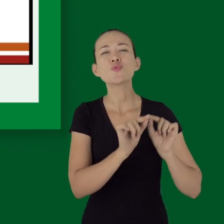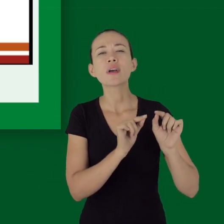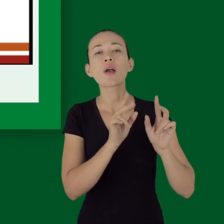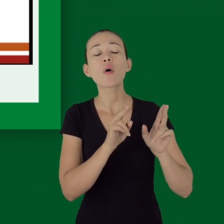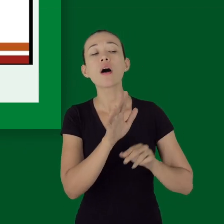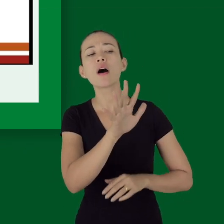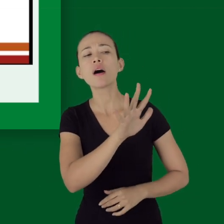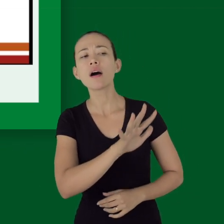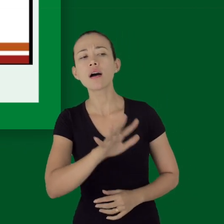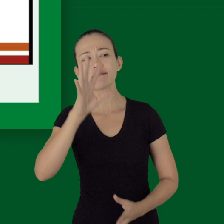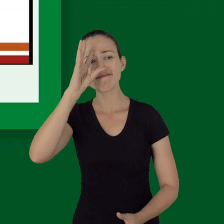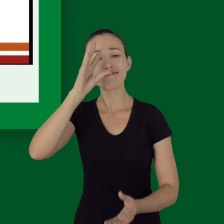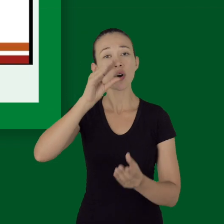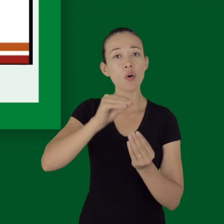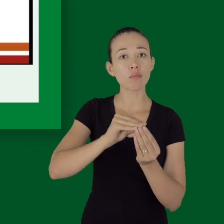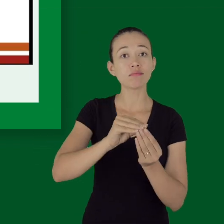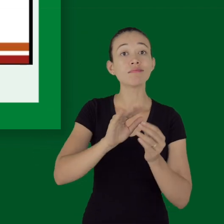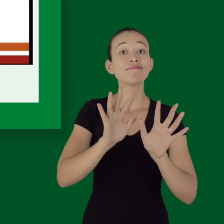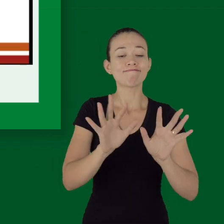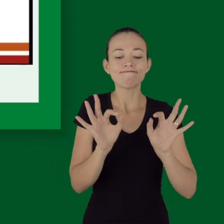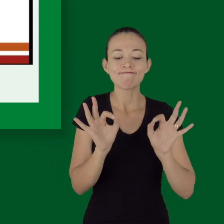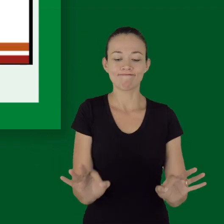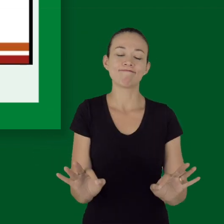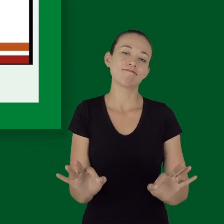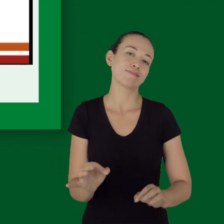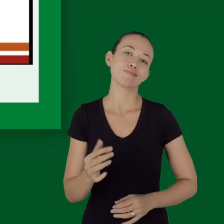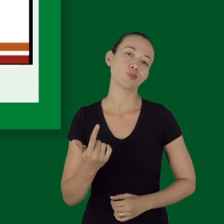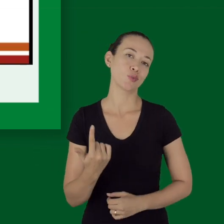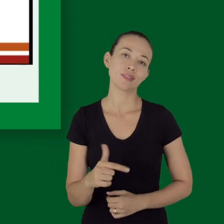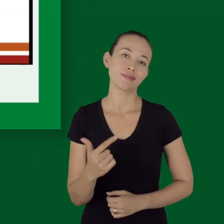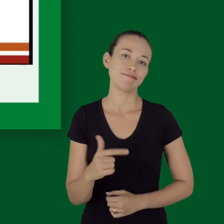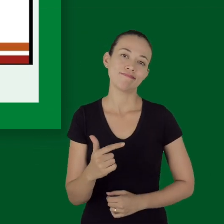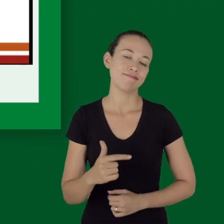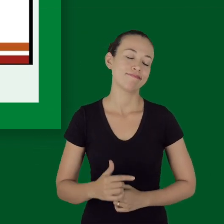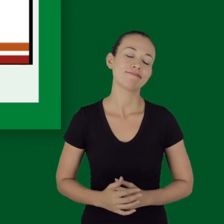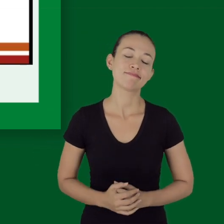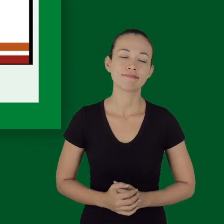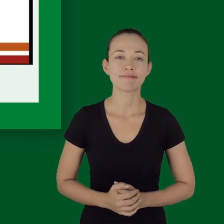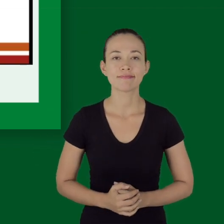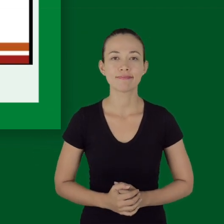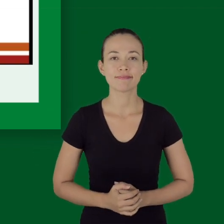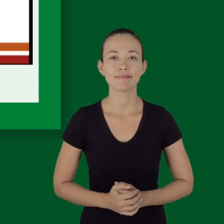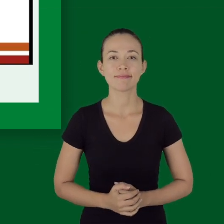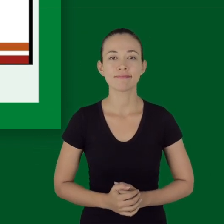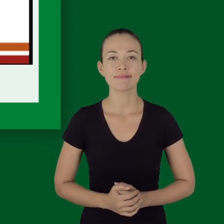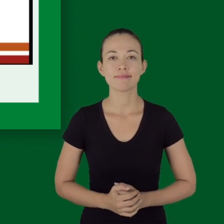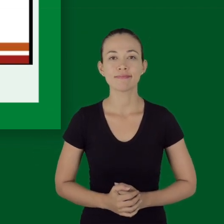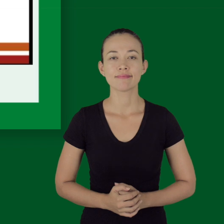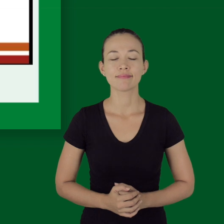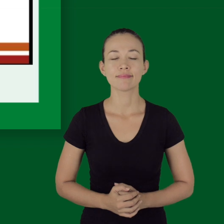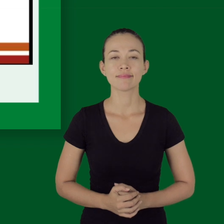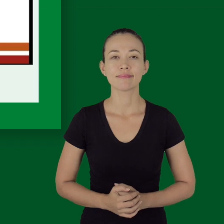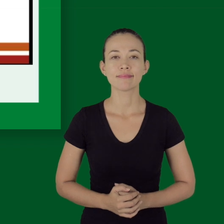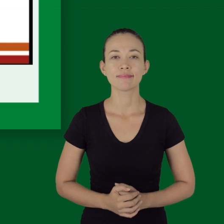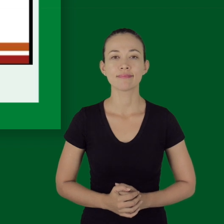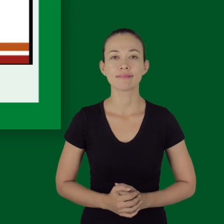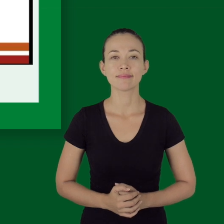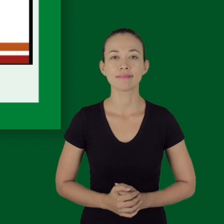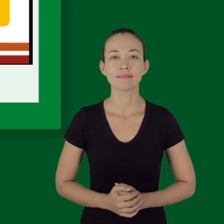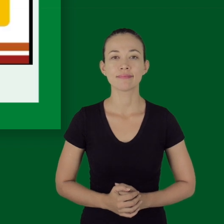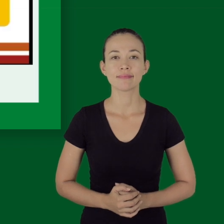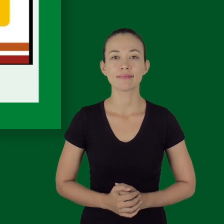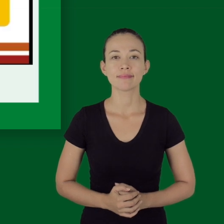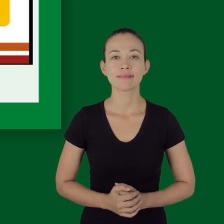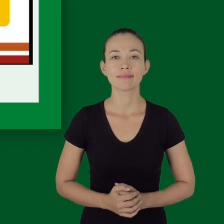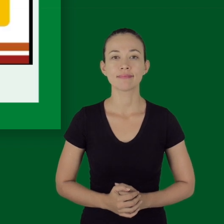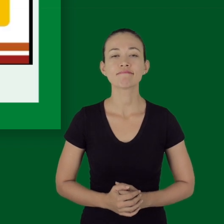de qual é a lesão, qual o nível de comprometimento. Eu tenho esses indícios desse processo avaliativo que precisam ter essa percepção